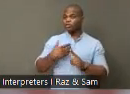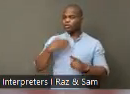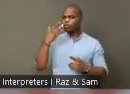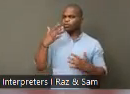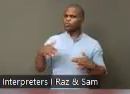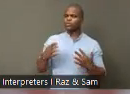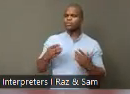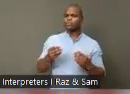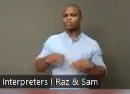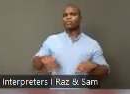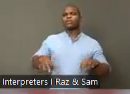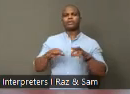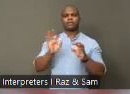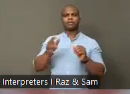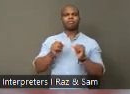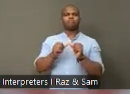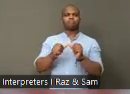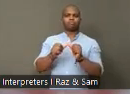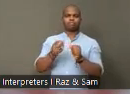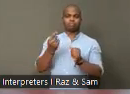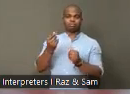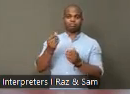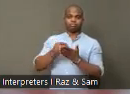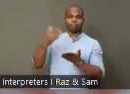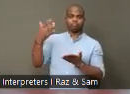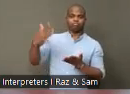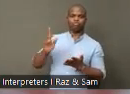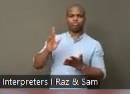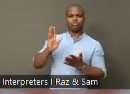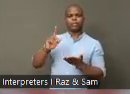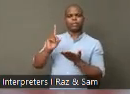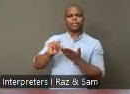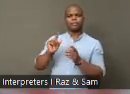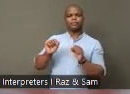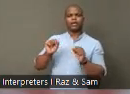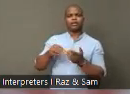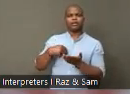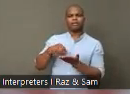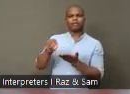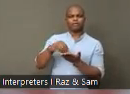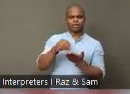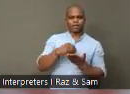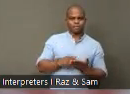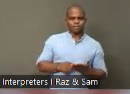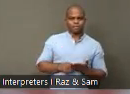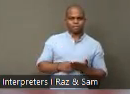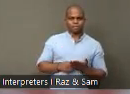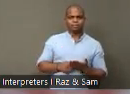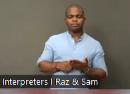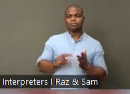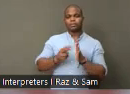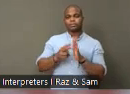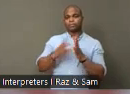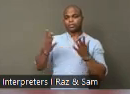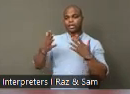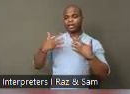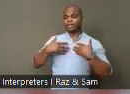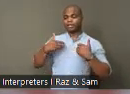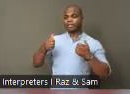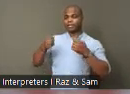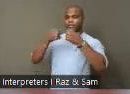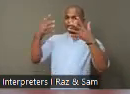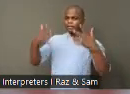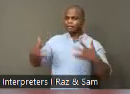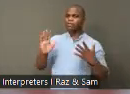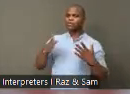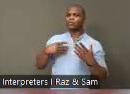saúde, nós conseguimos também nos beneficiar de intervenções como o Fundo Estratégico